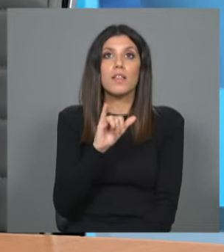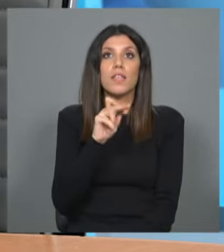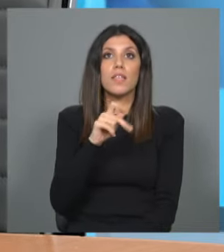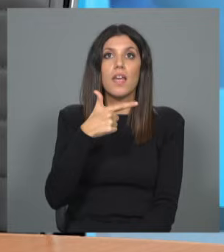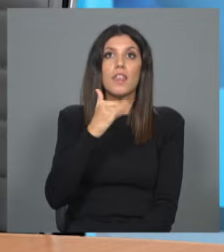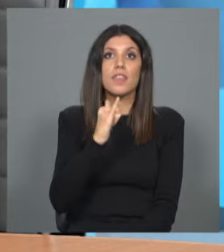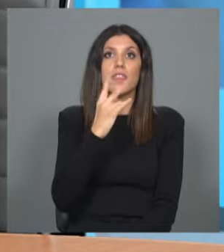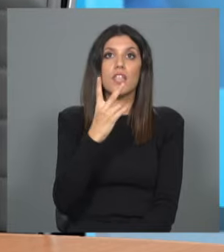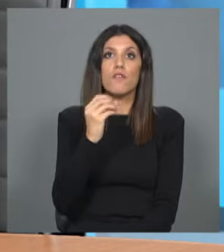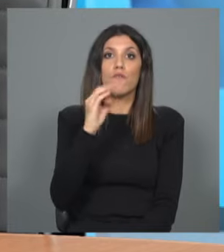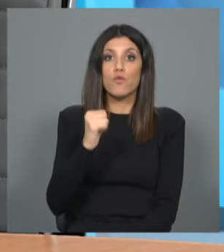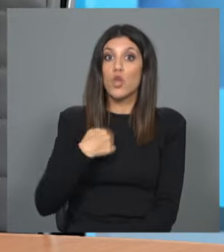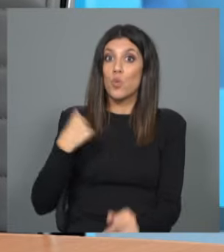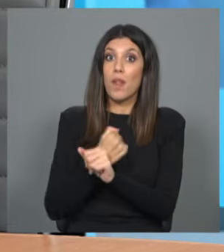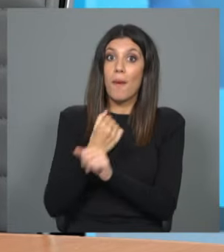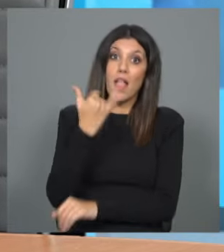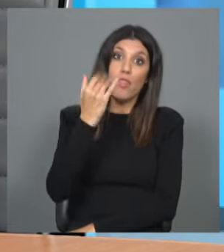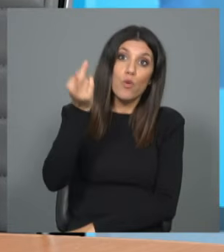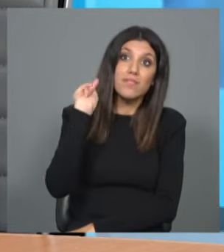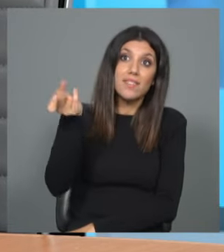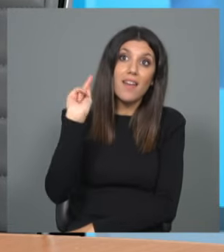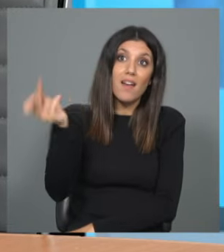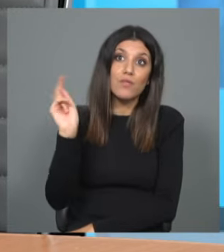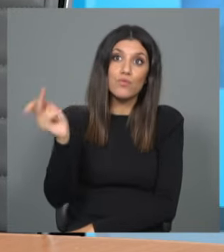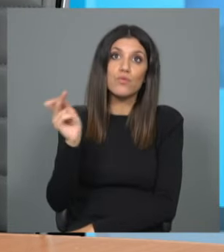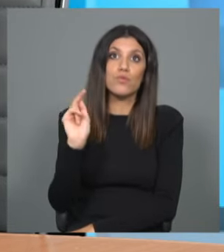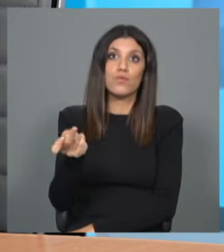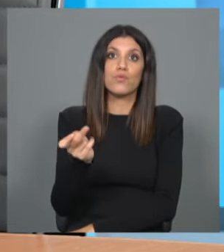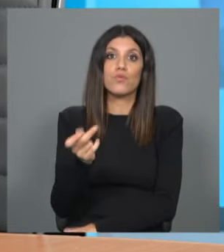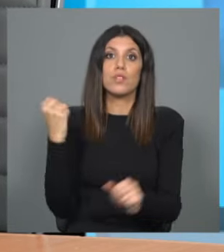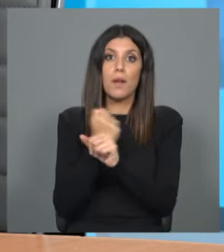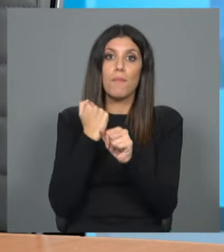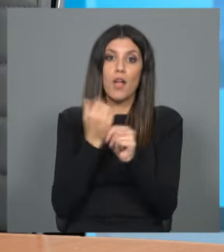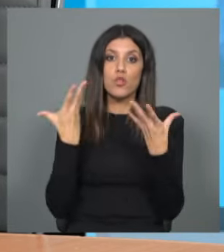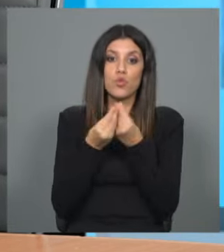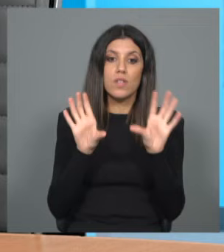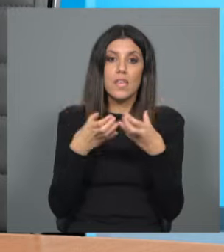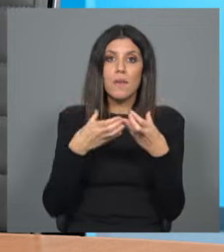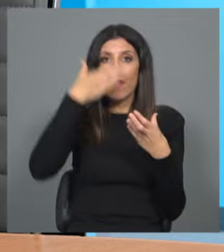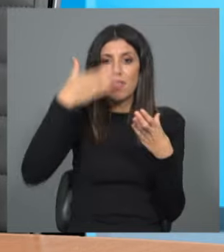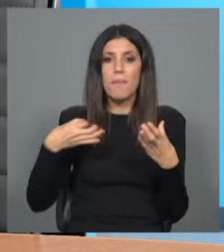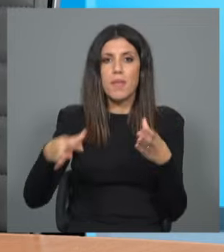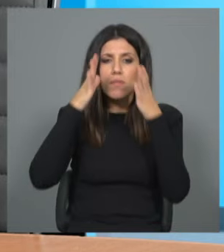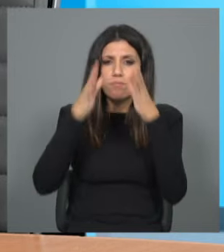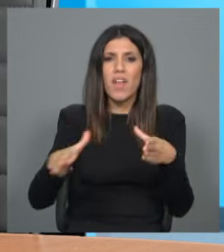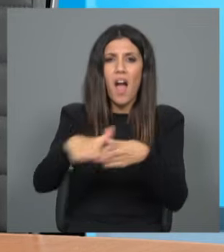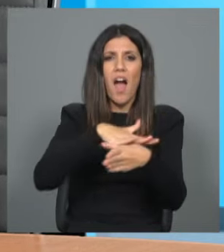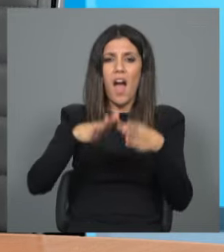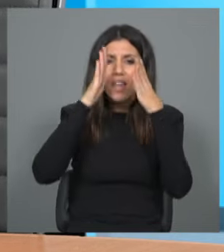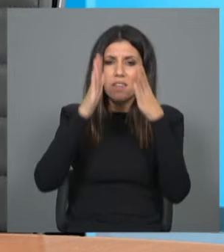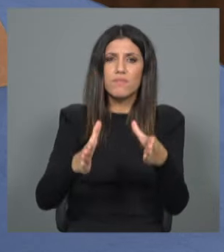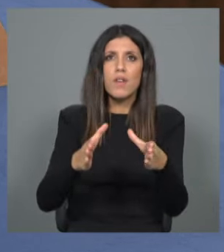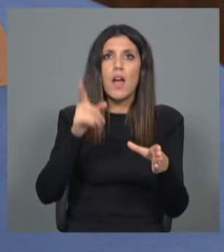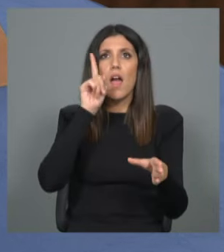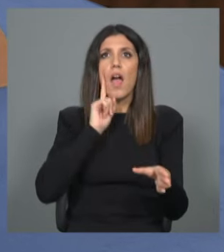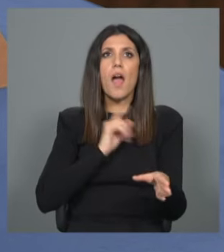cuidados paliativos há 12 anos. Trabalho com uma equipa que se dedica totalmente a esta área. A médica